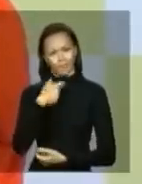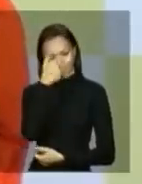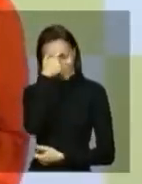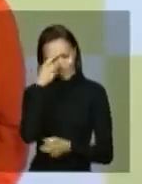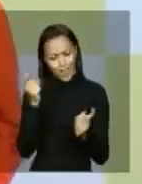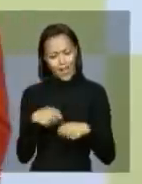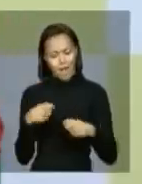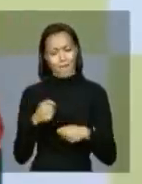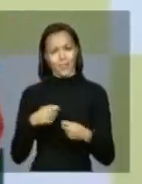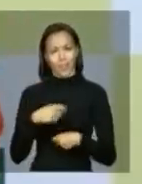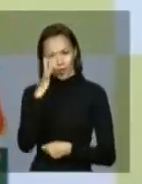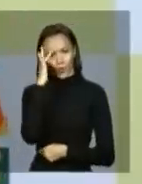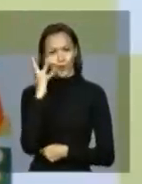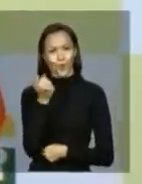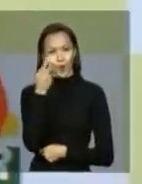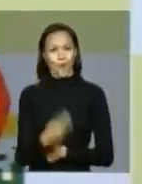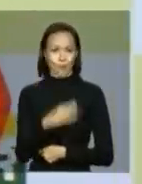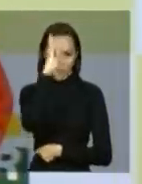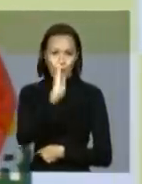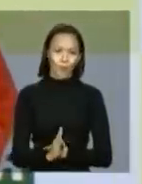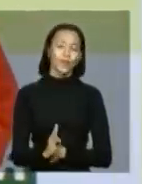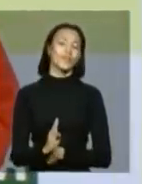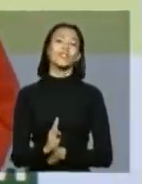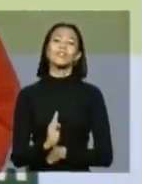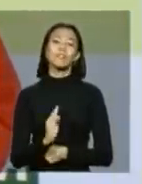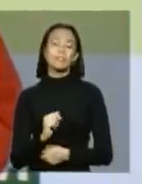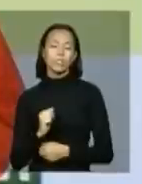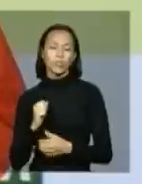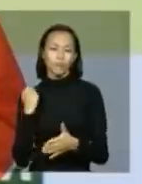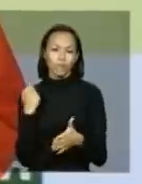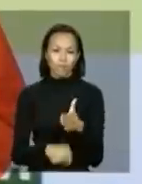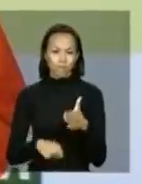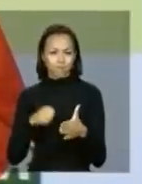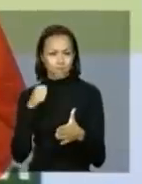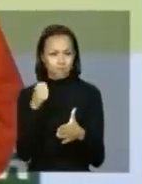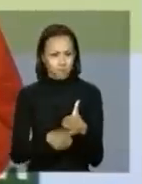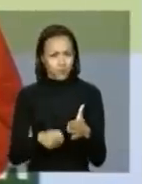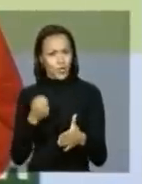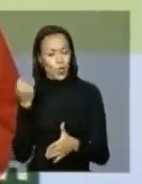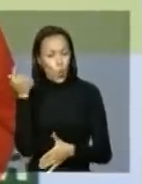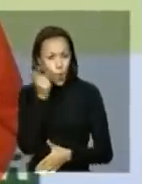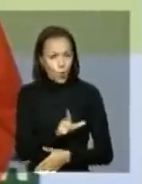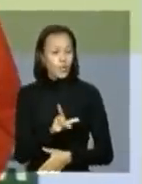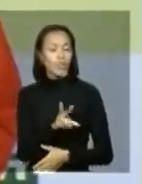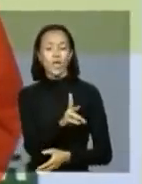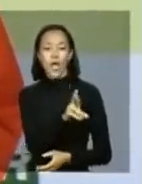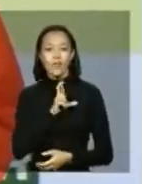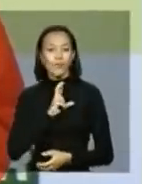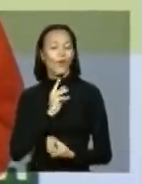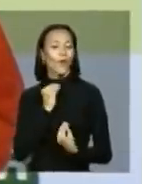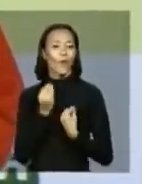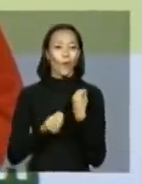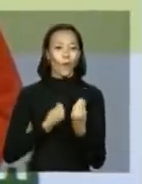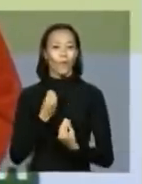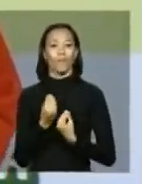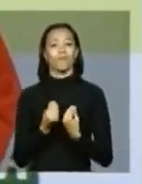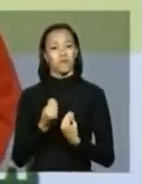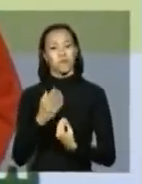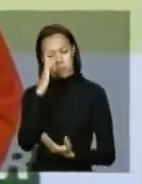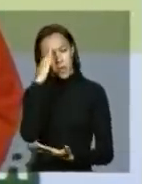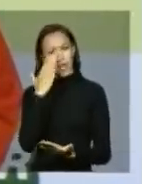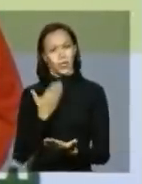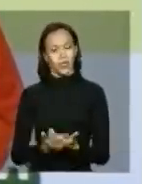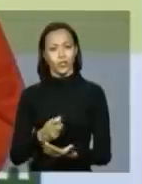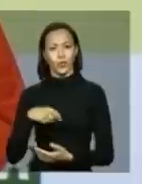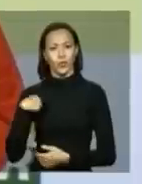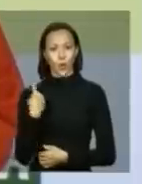meu povo, do povo brasileiro, de enfrentar desafios e encontrar soluções. Nós